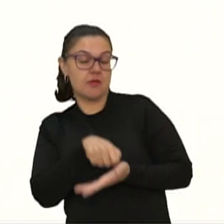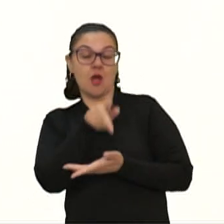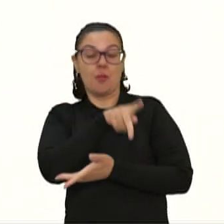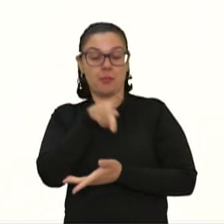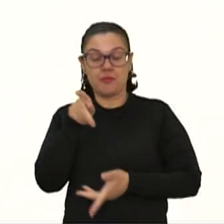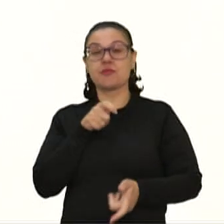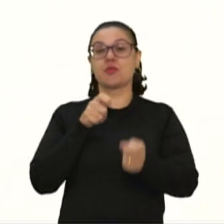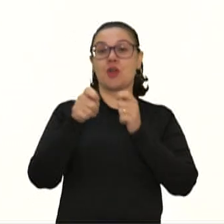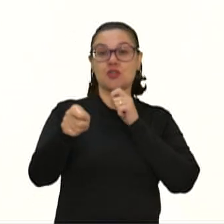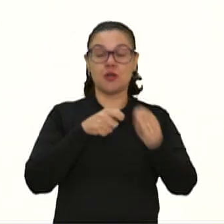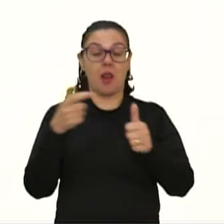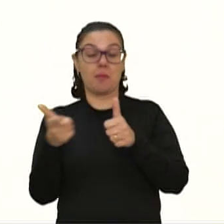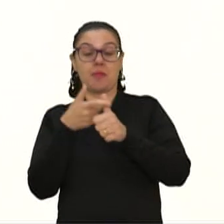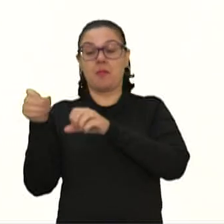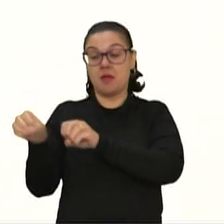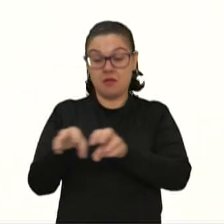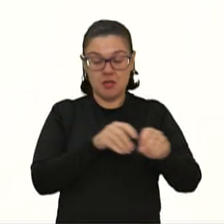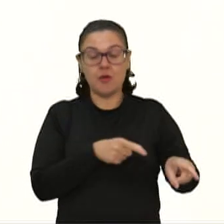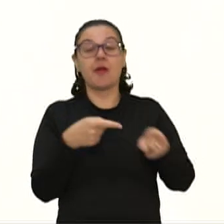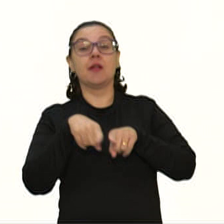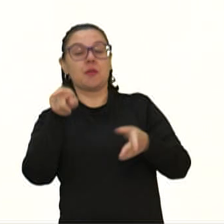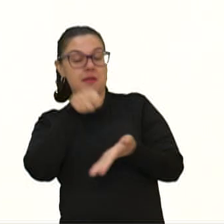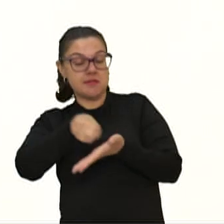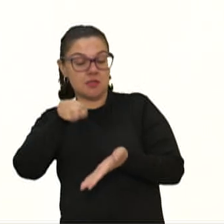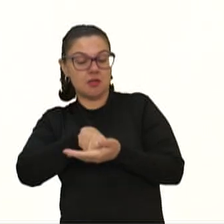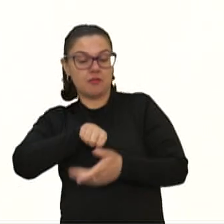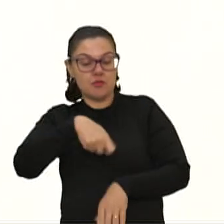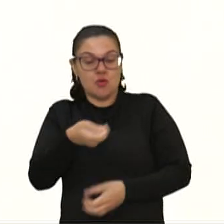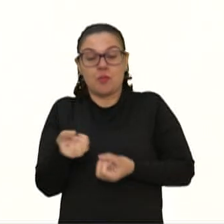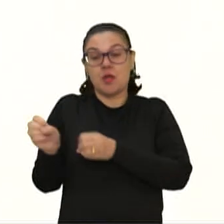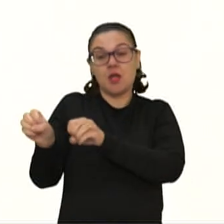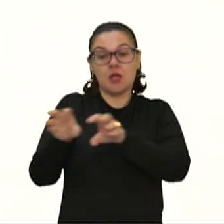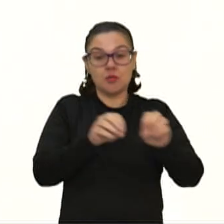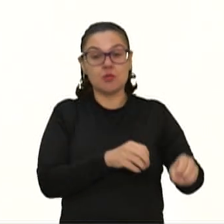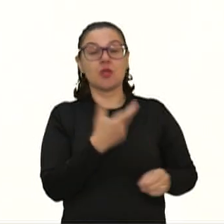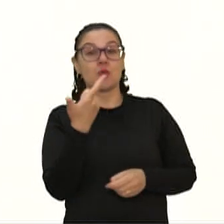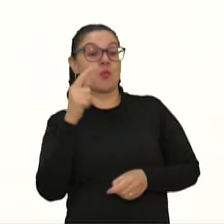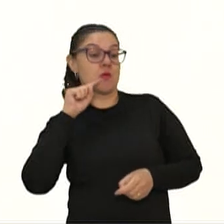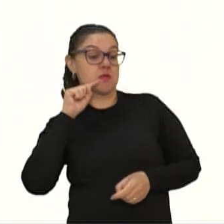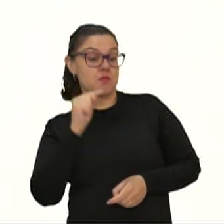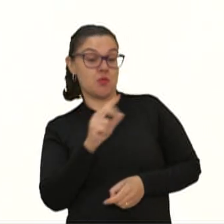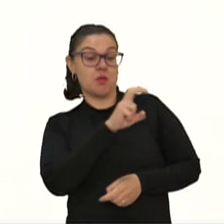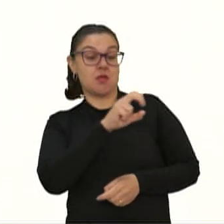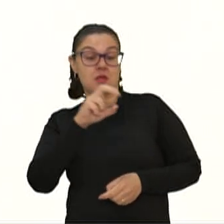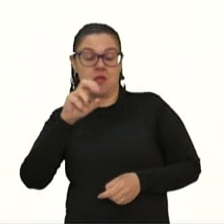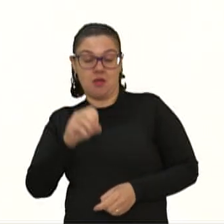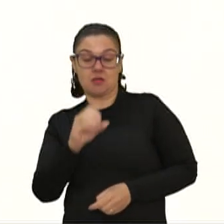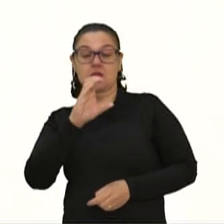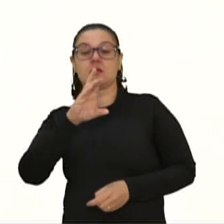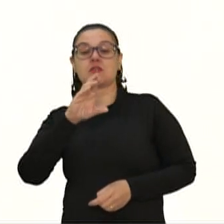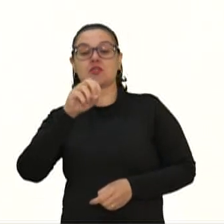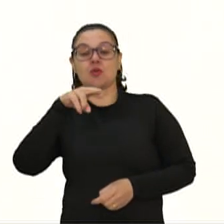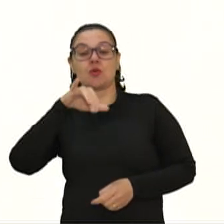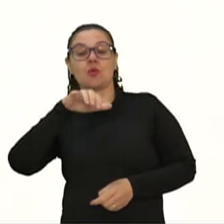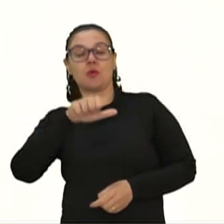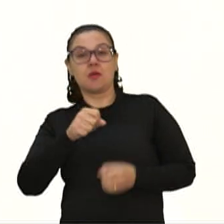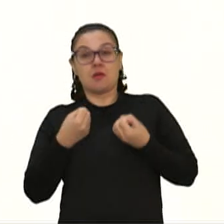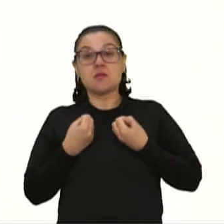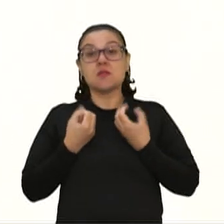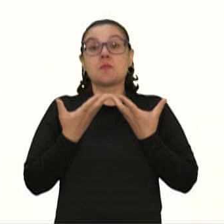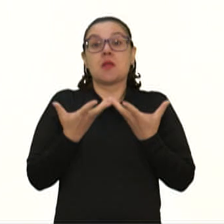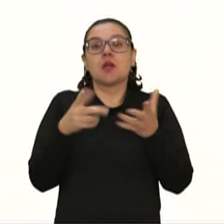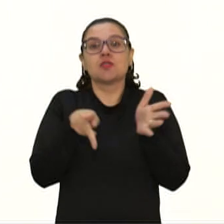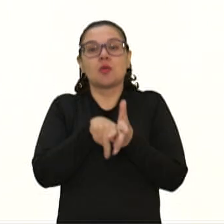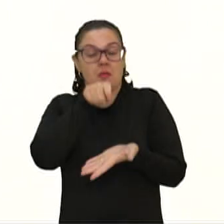uma das pioneiras da educação. Ela escreveu sobre educação mais de 2.500 crônicas, divulgando a sua causa,